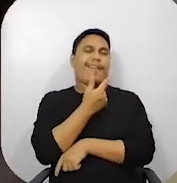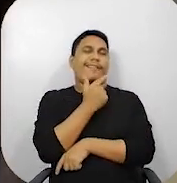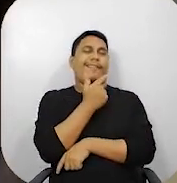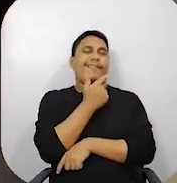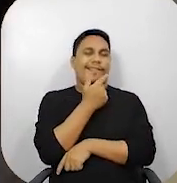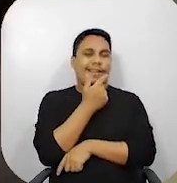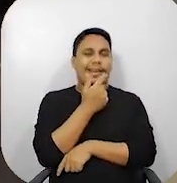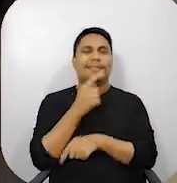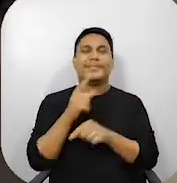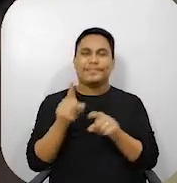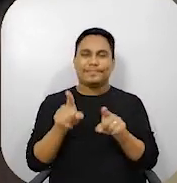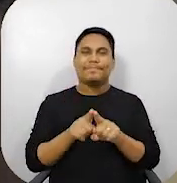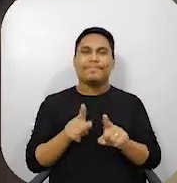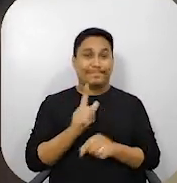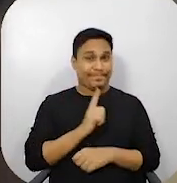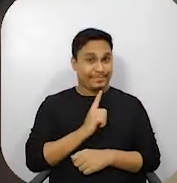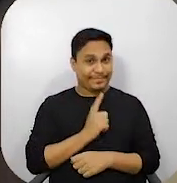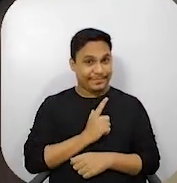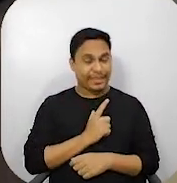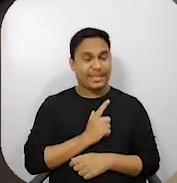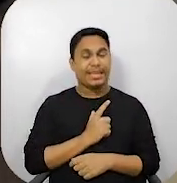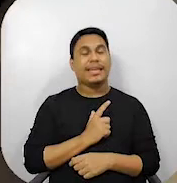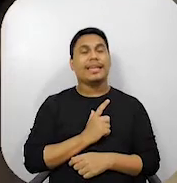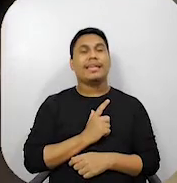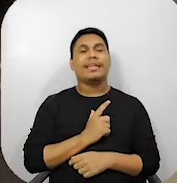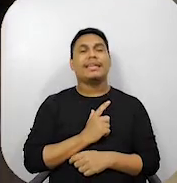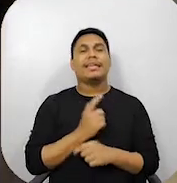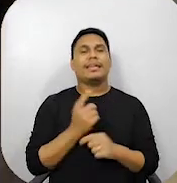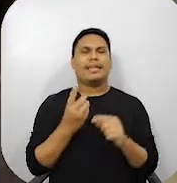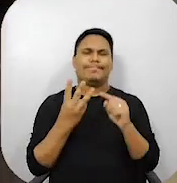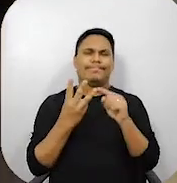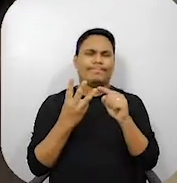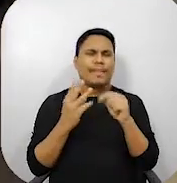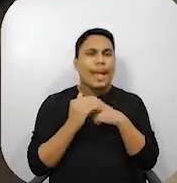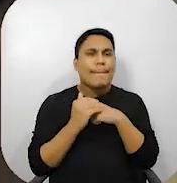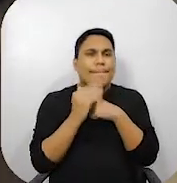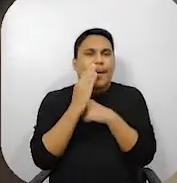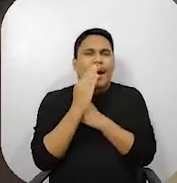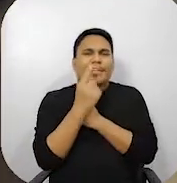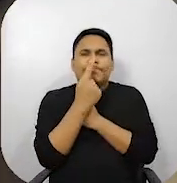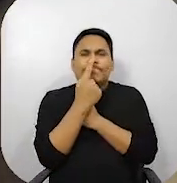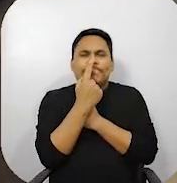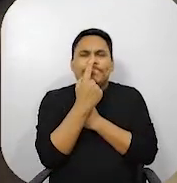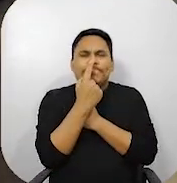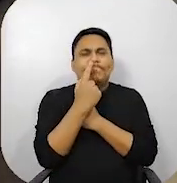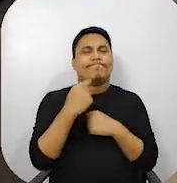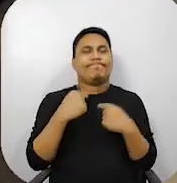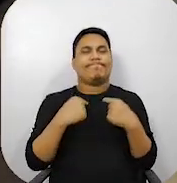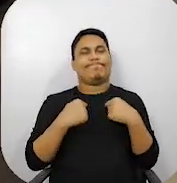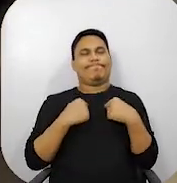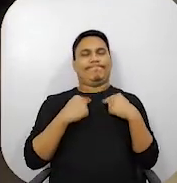e finalmente é mais intimista é mais uma parte assim que tem muito a ver comigo